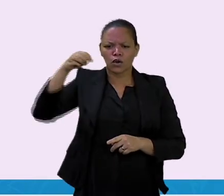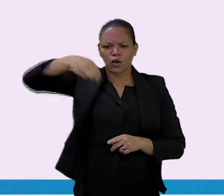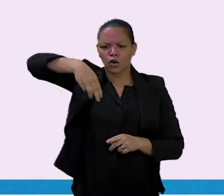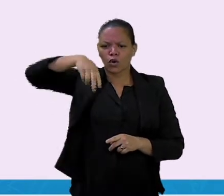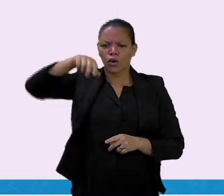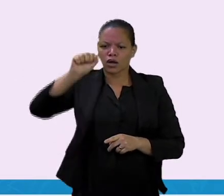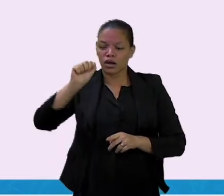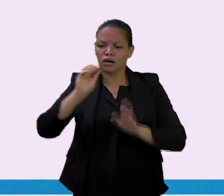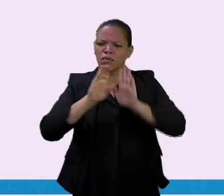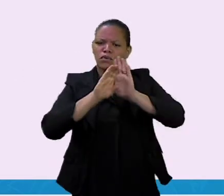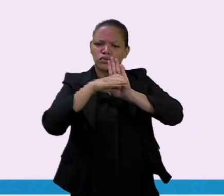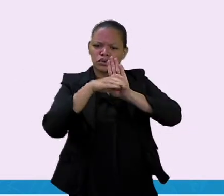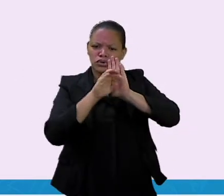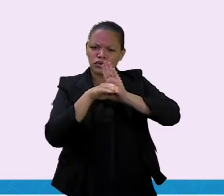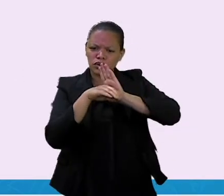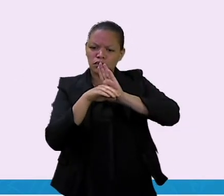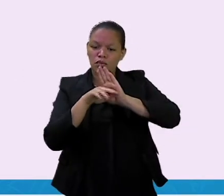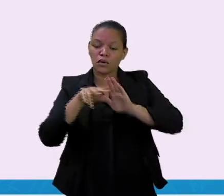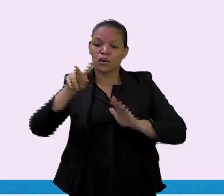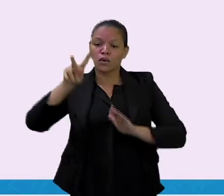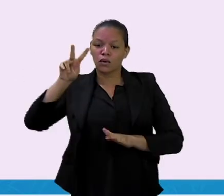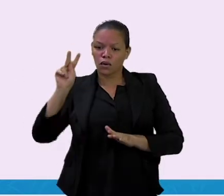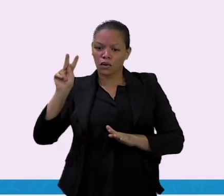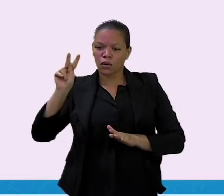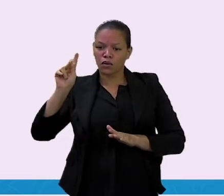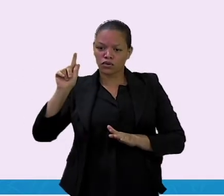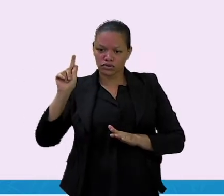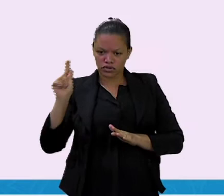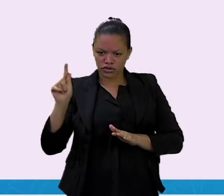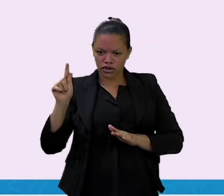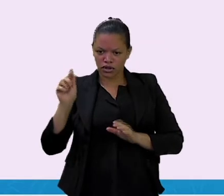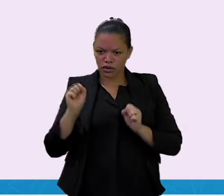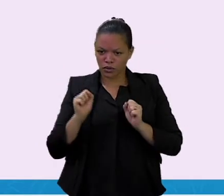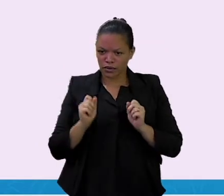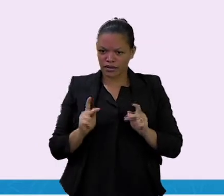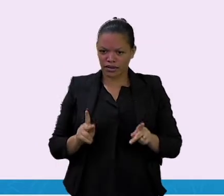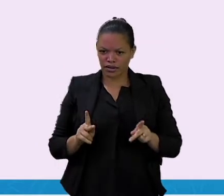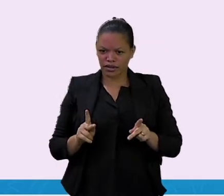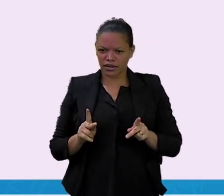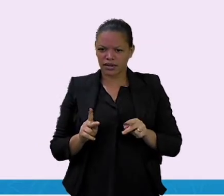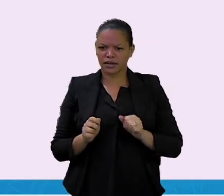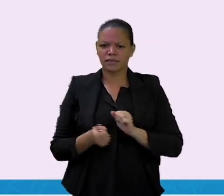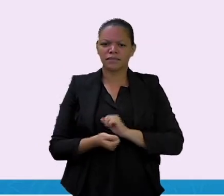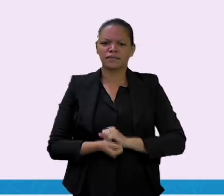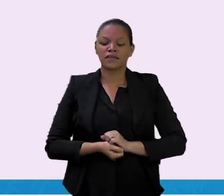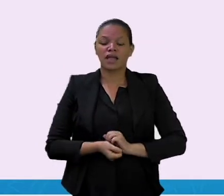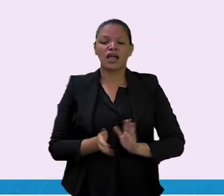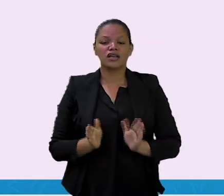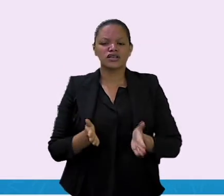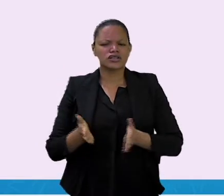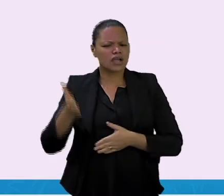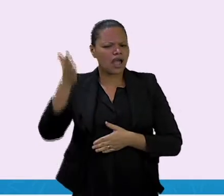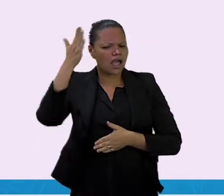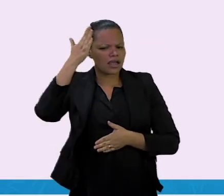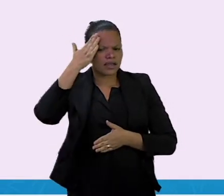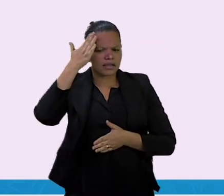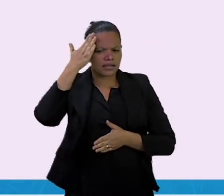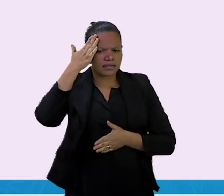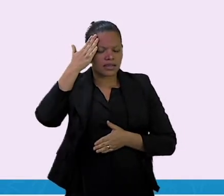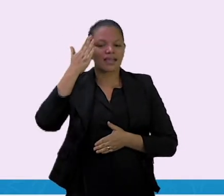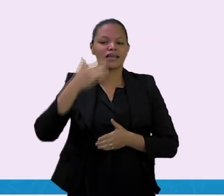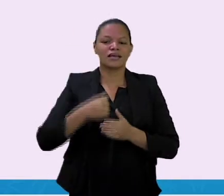que estamos tratando de quê? Medidas de massa em gramas e